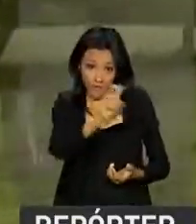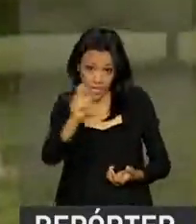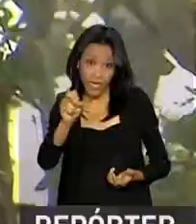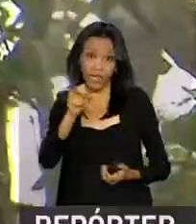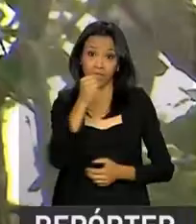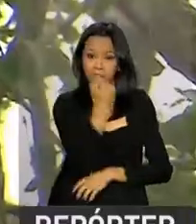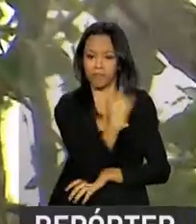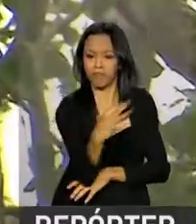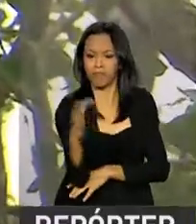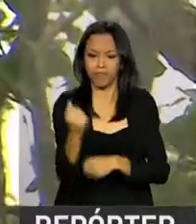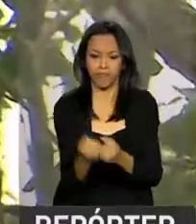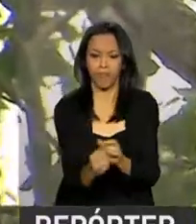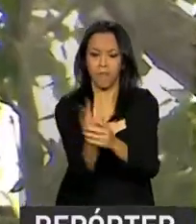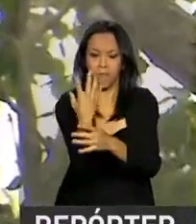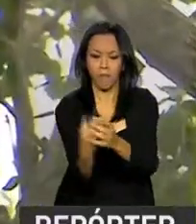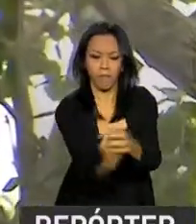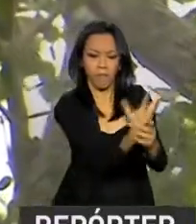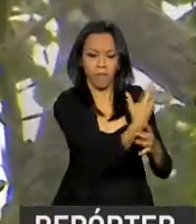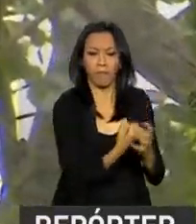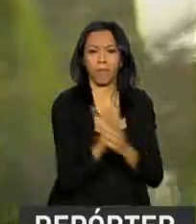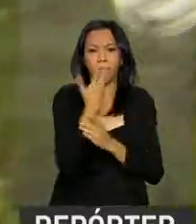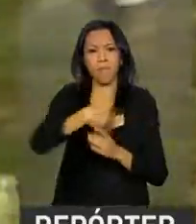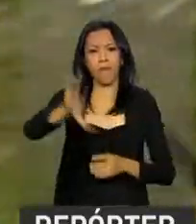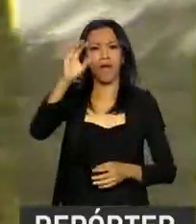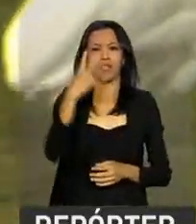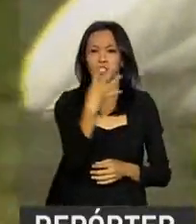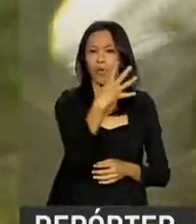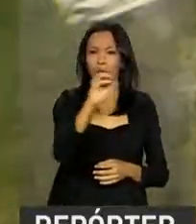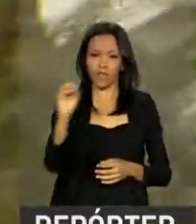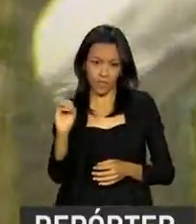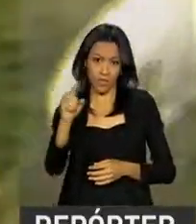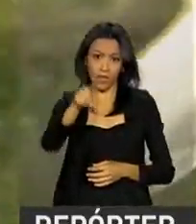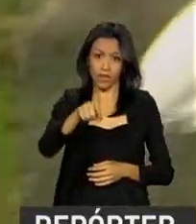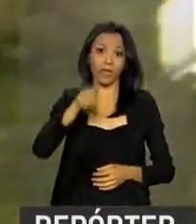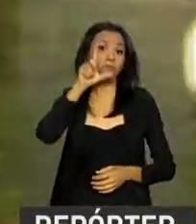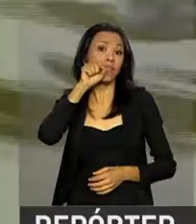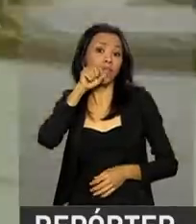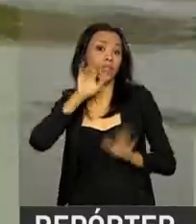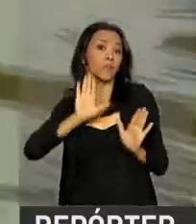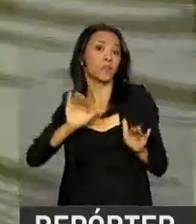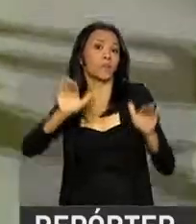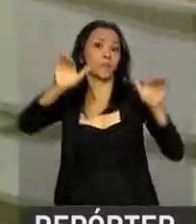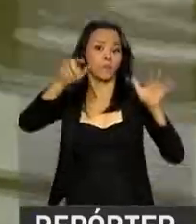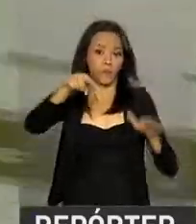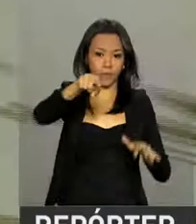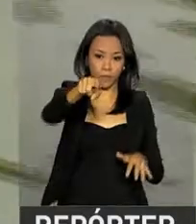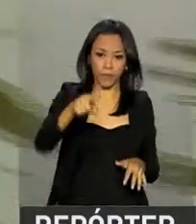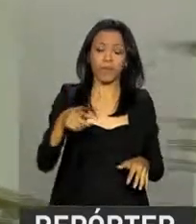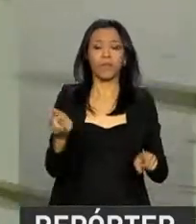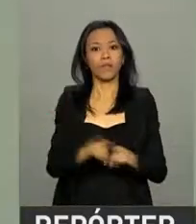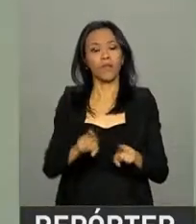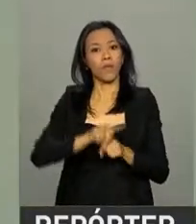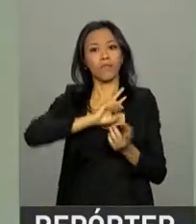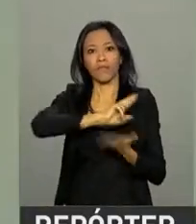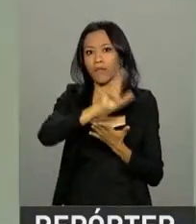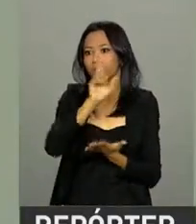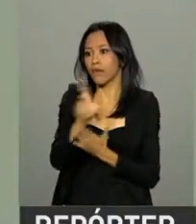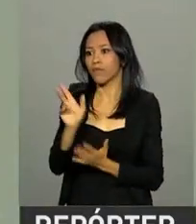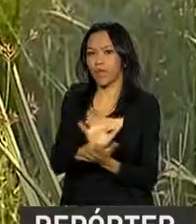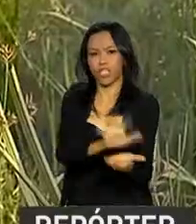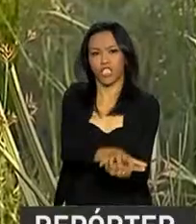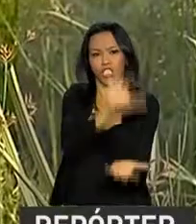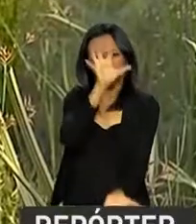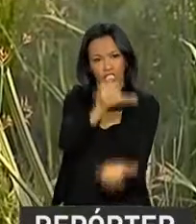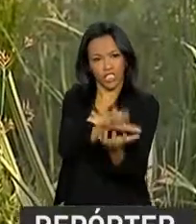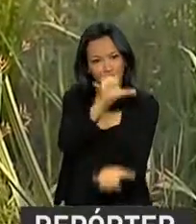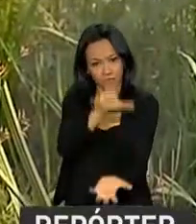plantas mais de 400 aves como o tuiuiú um símbolo da região além de cerca de uma centena de répteis e